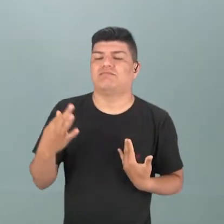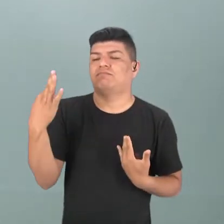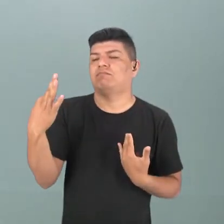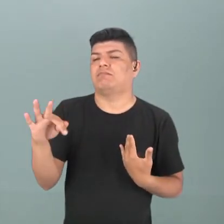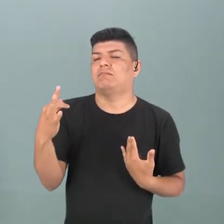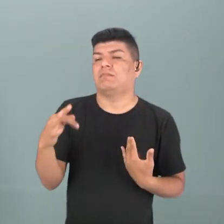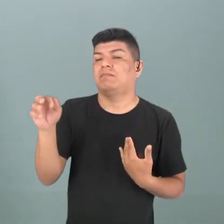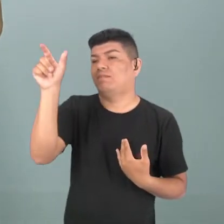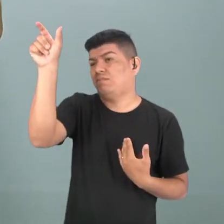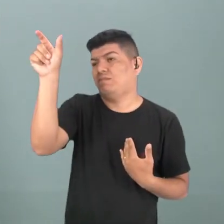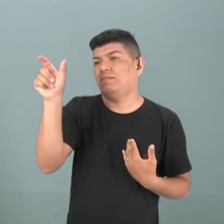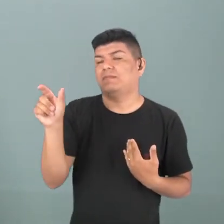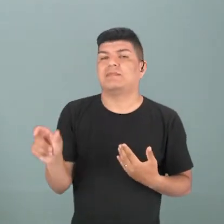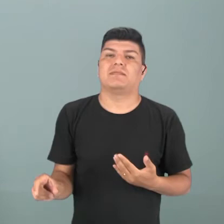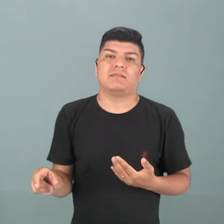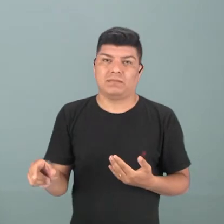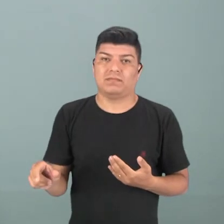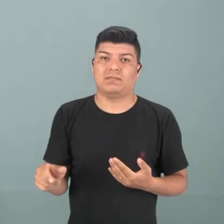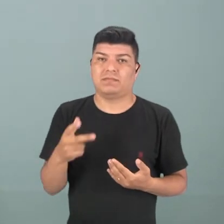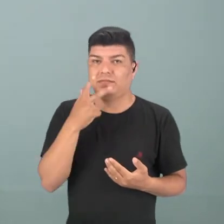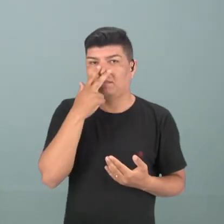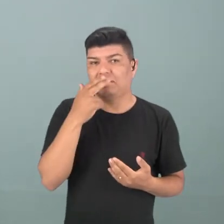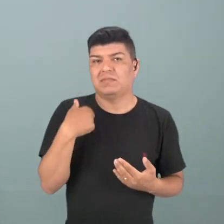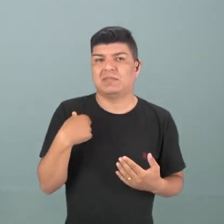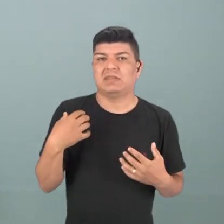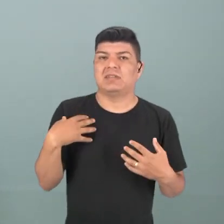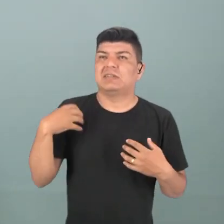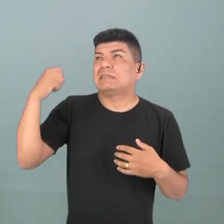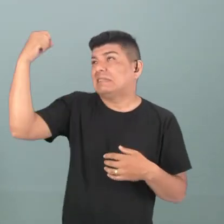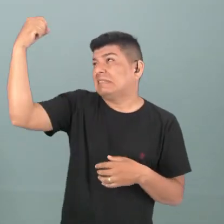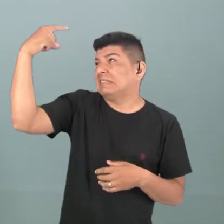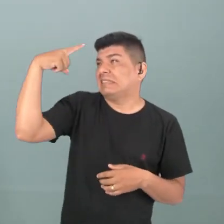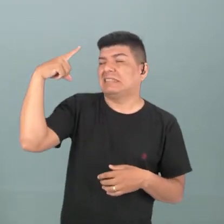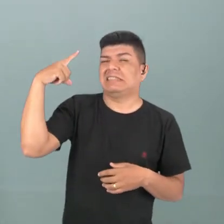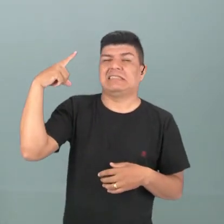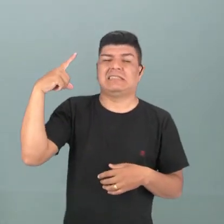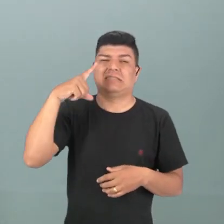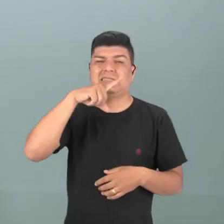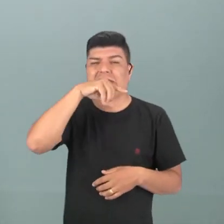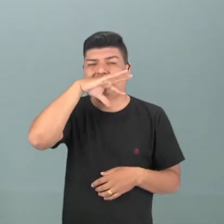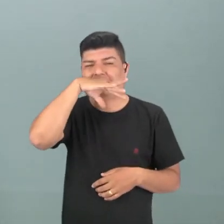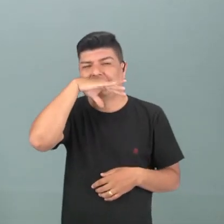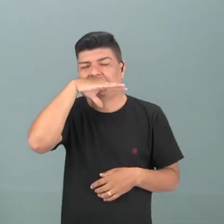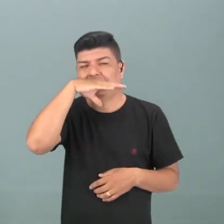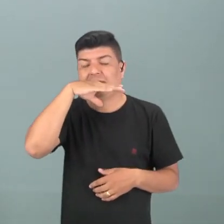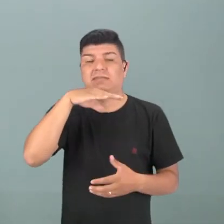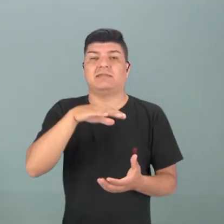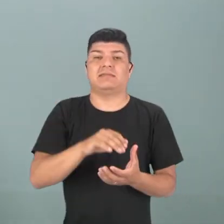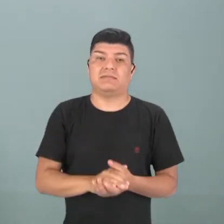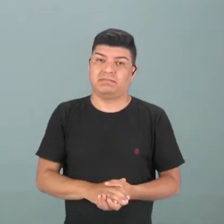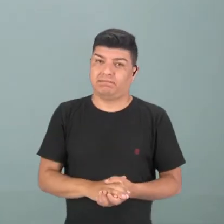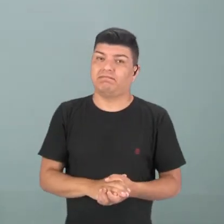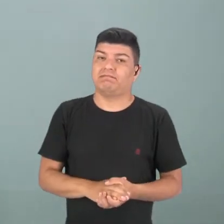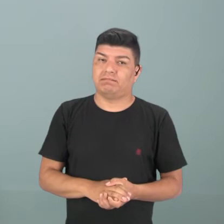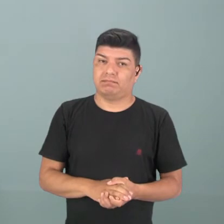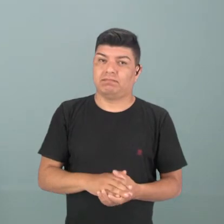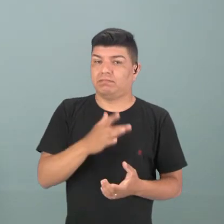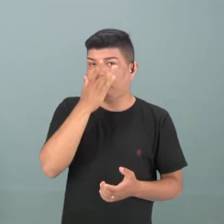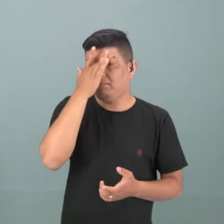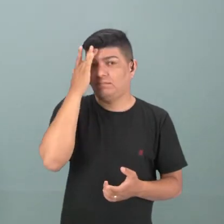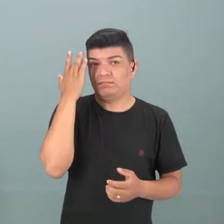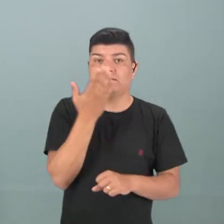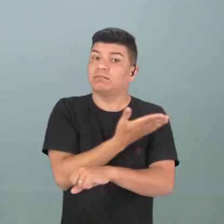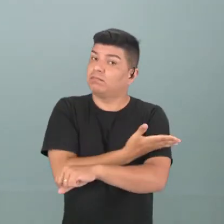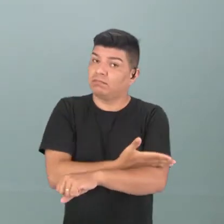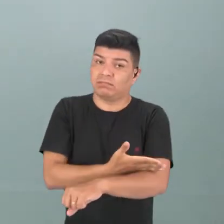costas, peguei tipo uma insolação. Por quê? Porque não é brinquedo. Então as pessoas que estão lá, elas eram